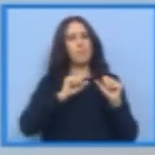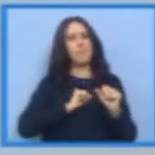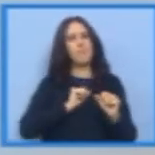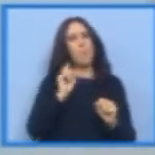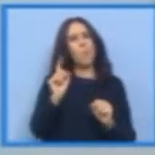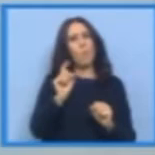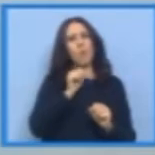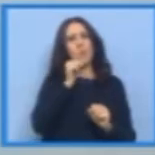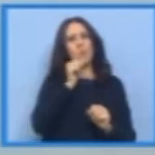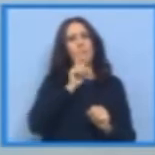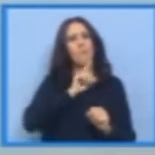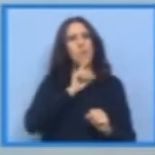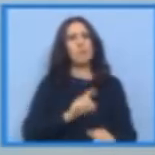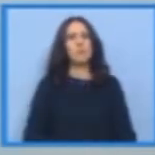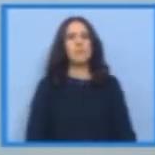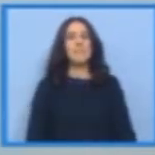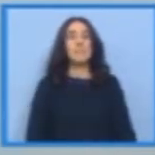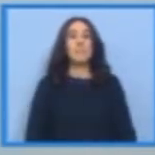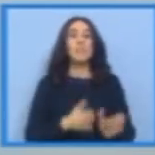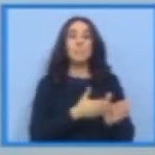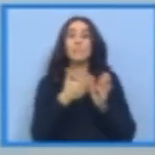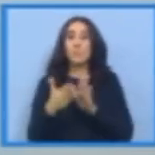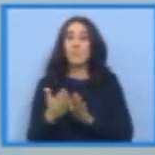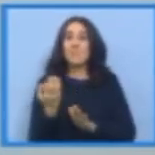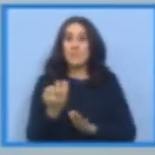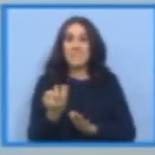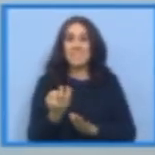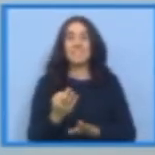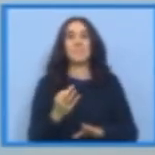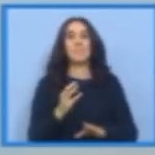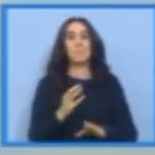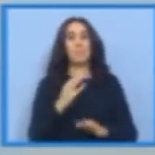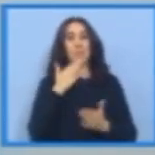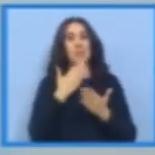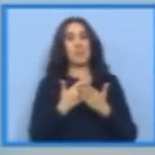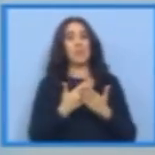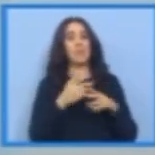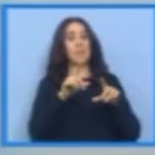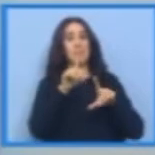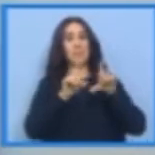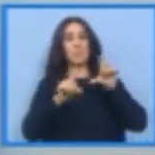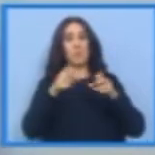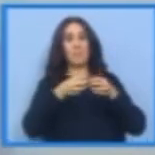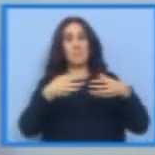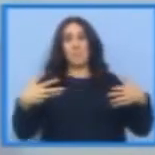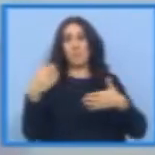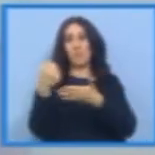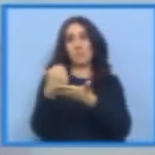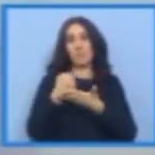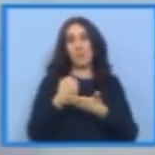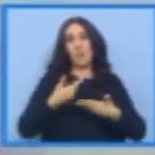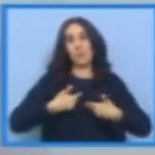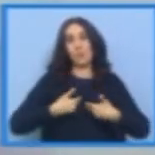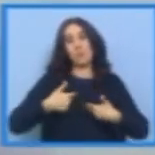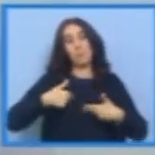lado, sim, não é? Pode ajudar, pode contribuir para o crescimento demográfico, pode contribuir para eu